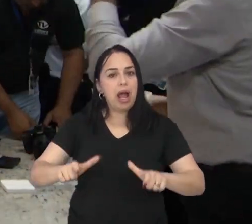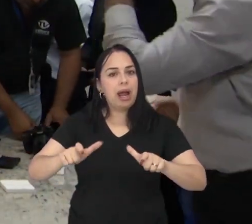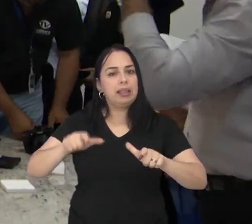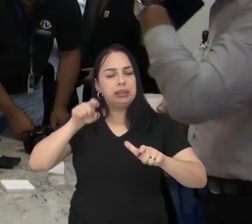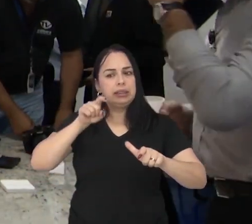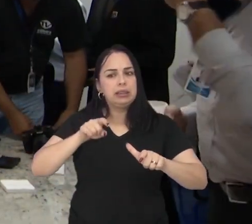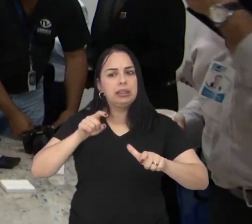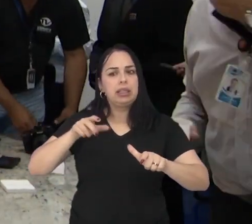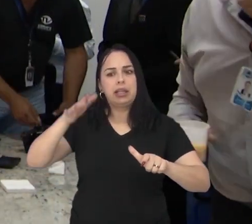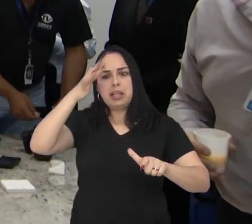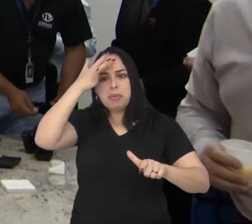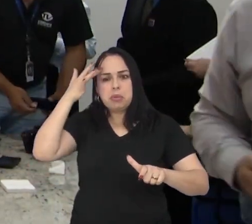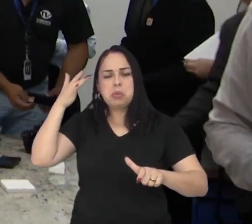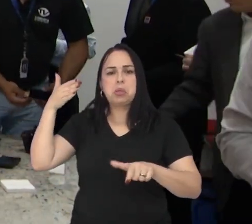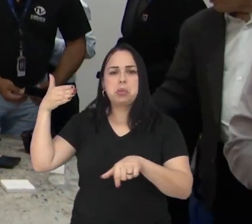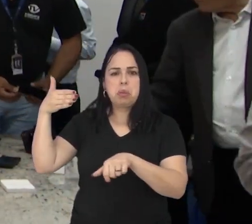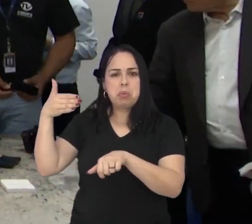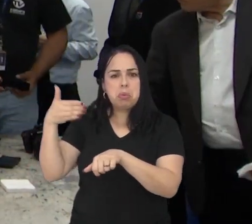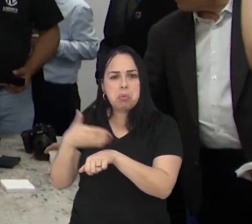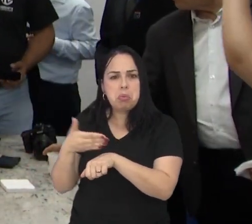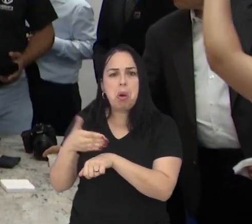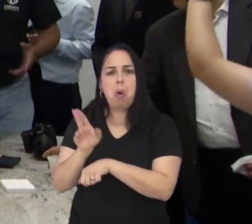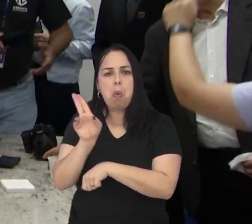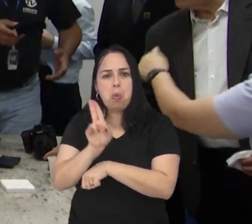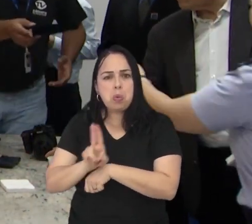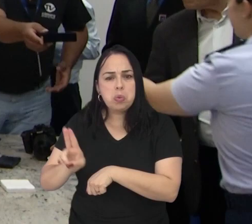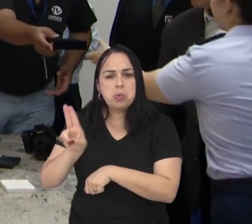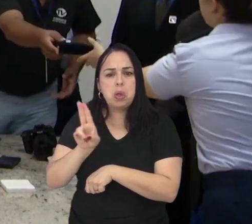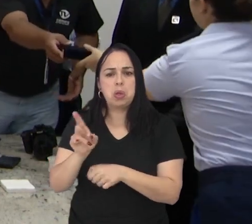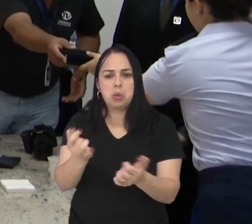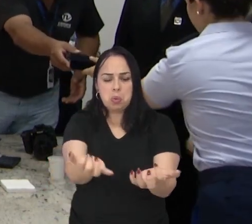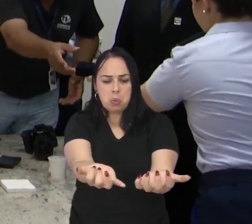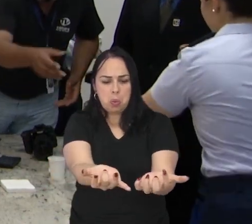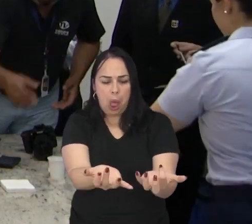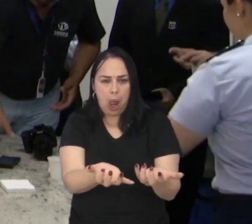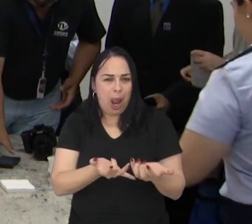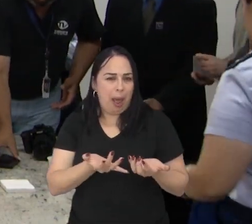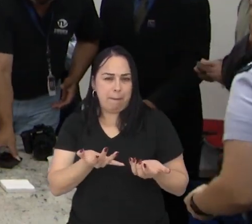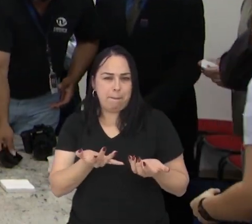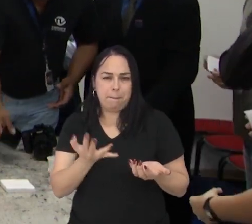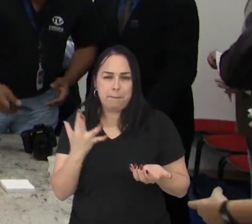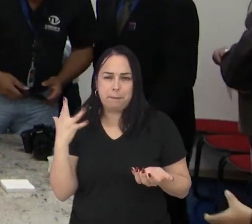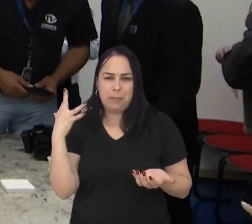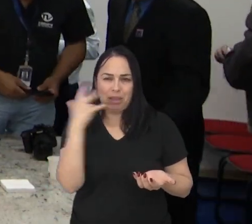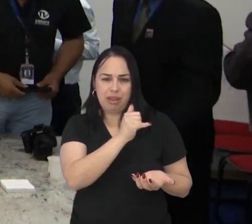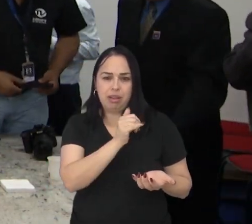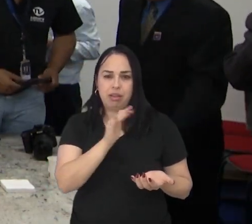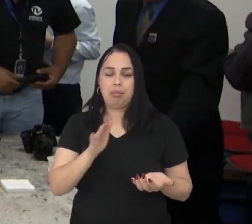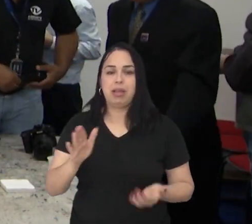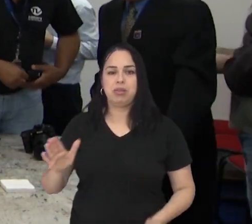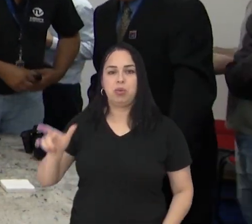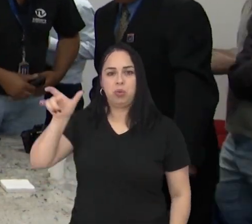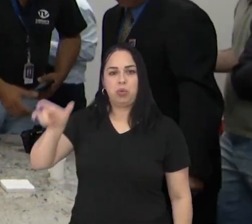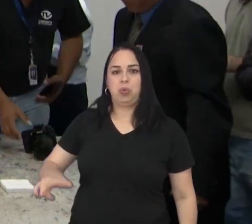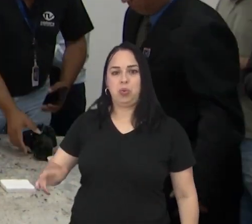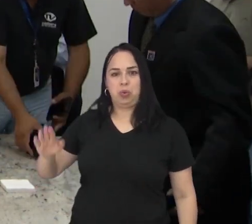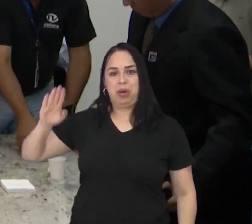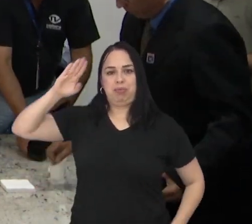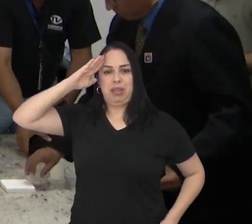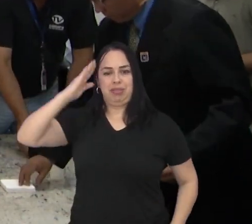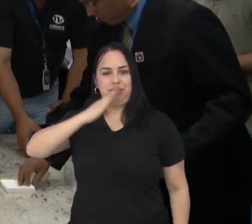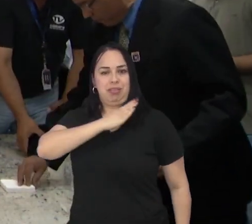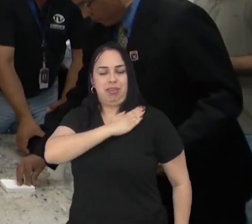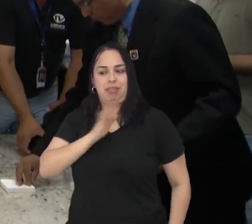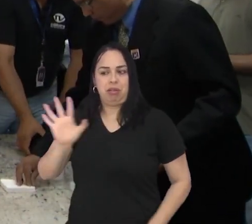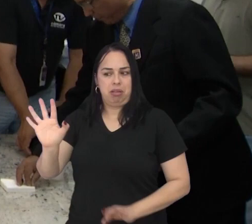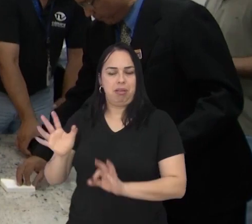uma área que a comunidade sempre usou, como parte de esporte, com um gramado lá super bonito, mas aí o capitão